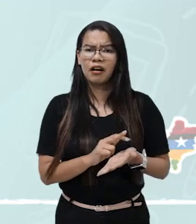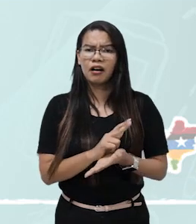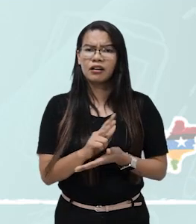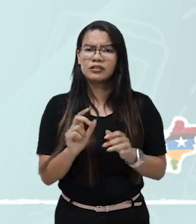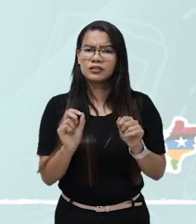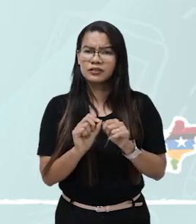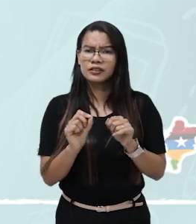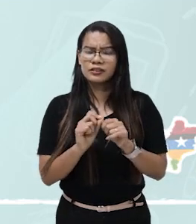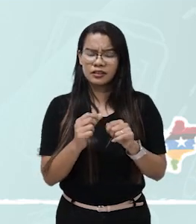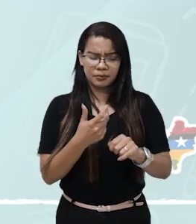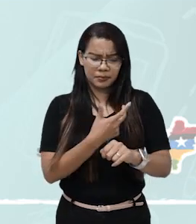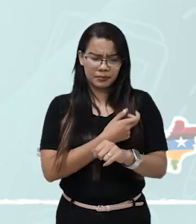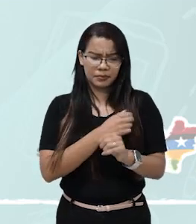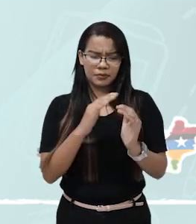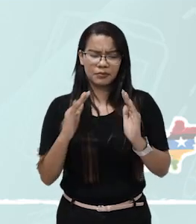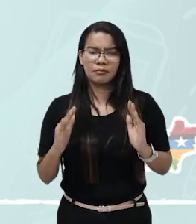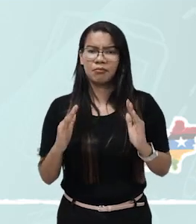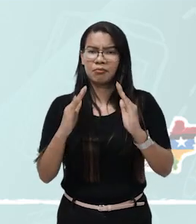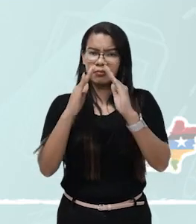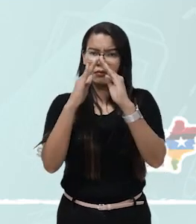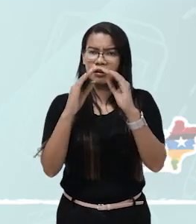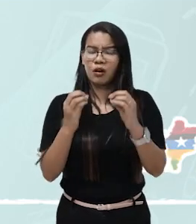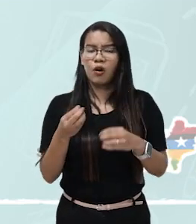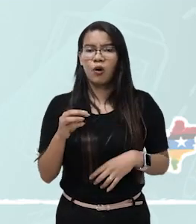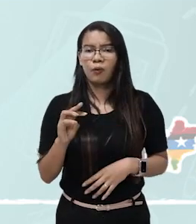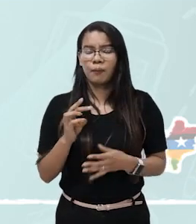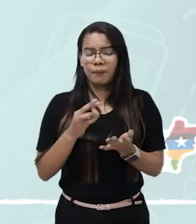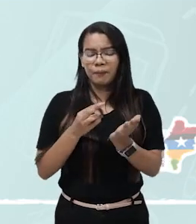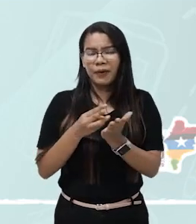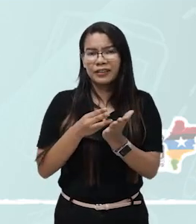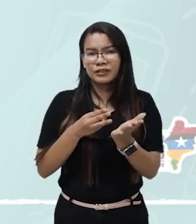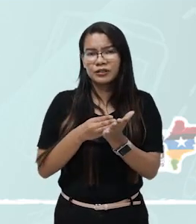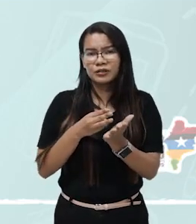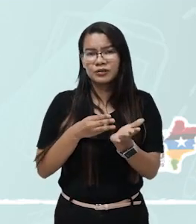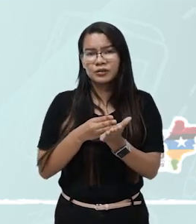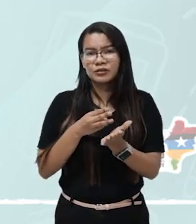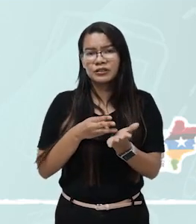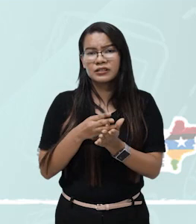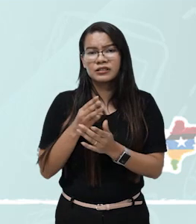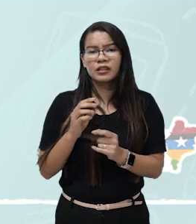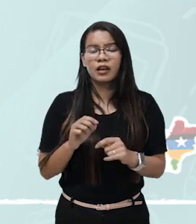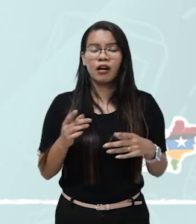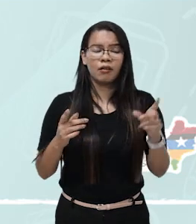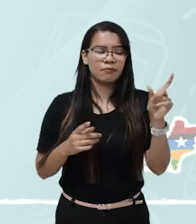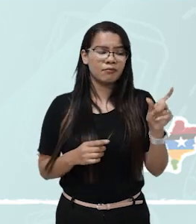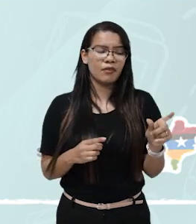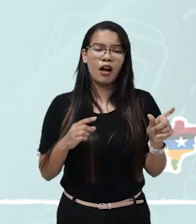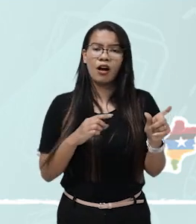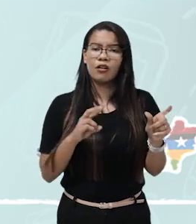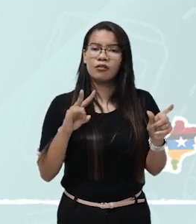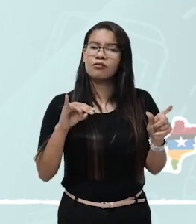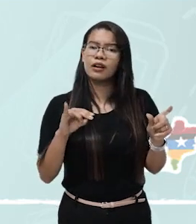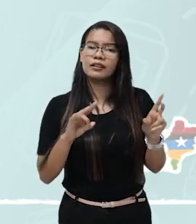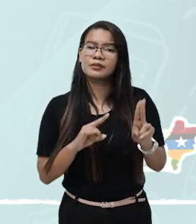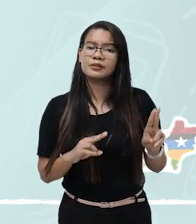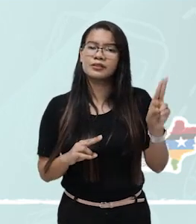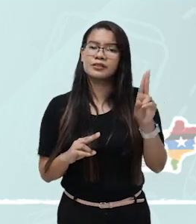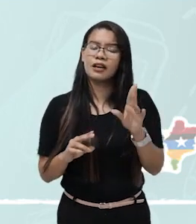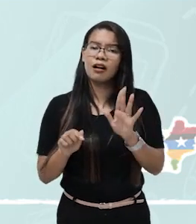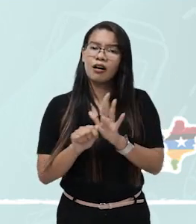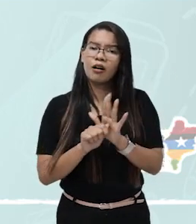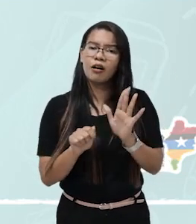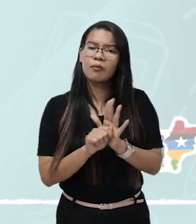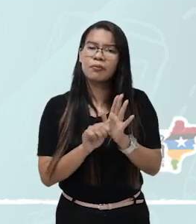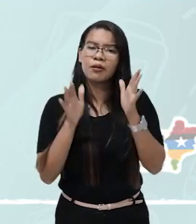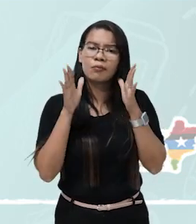a aplicação, várias pirâmides, vários métodos na qual o indivíduo ele vai utilizar essas drogas para objetivar